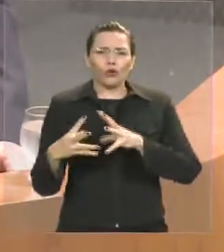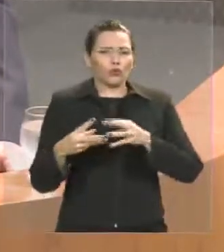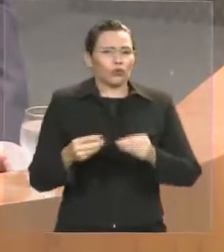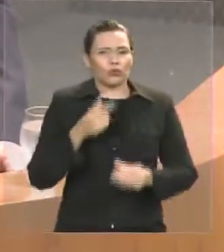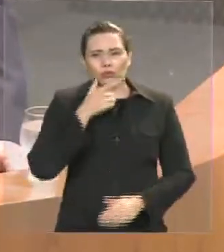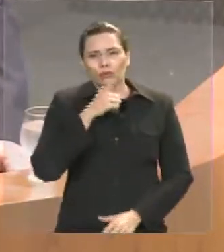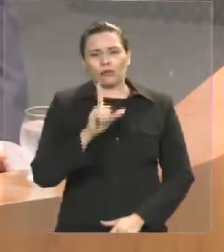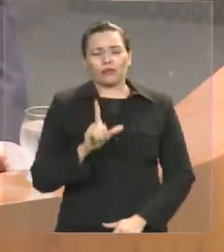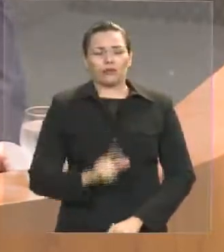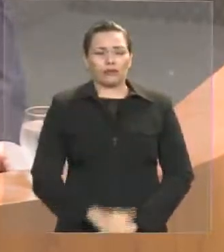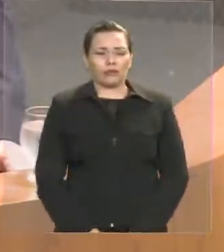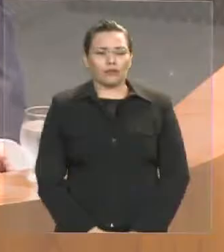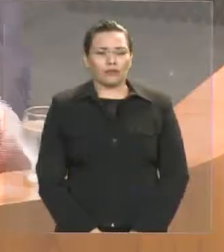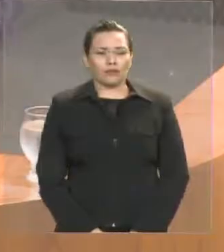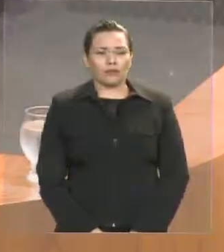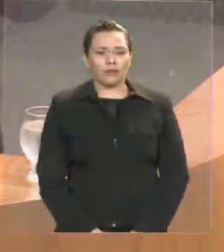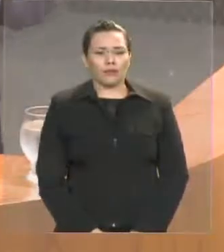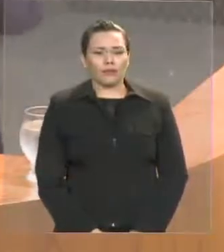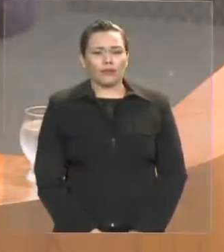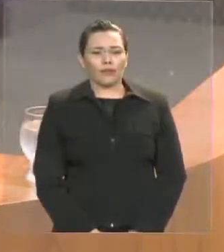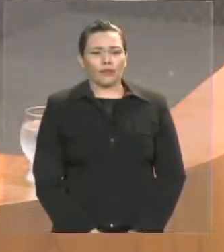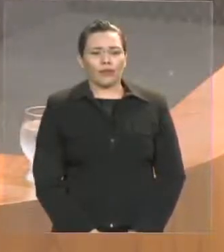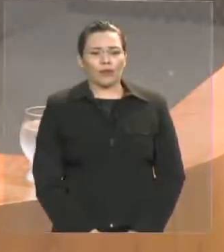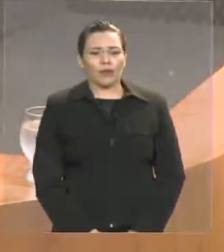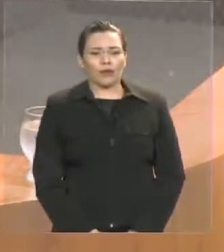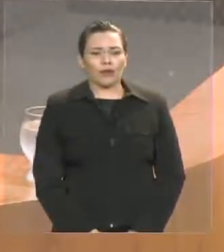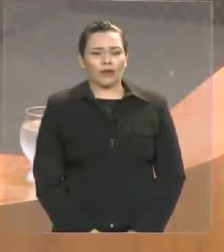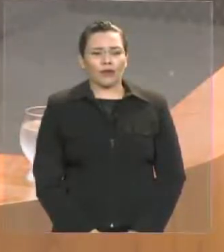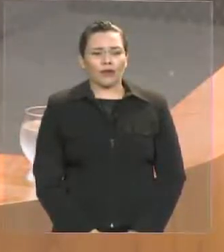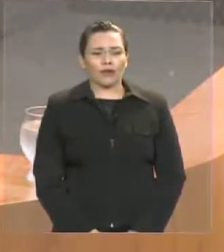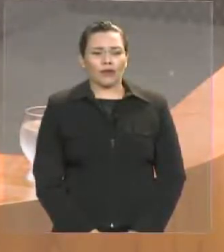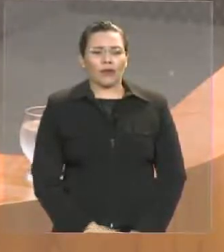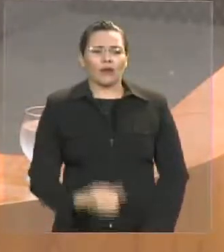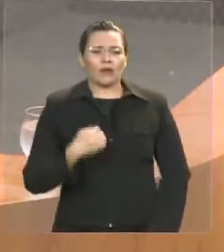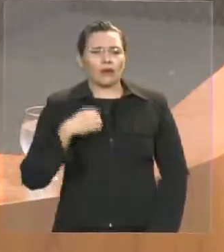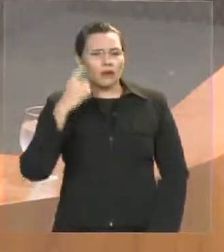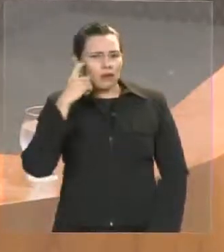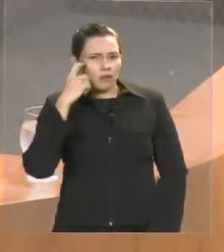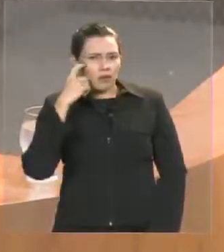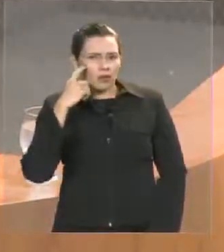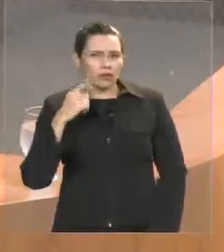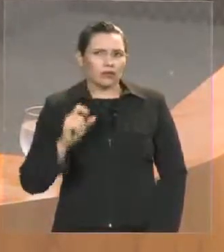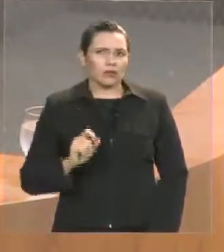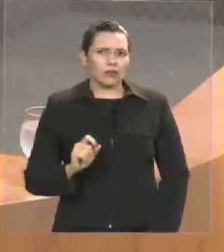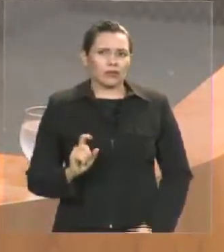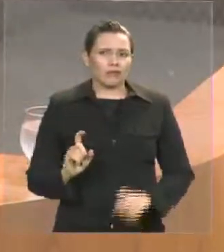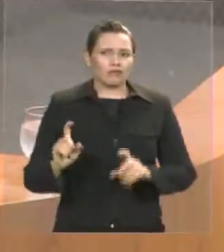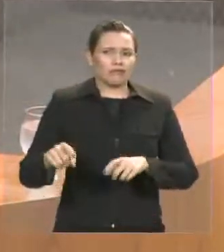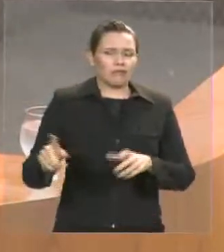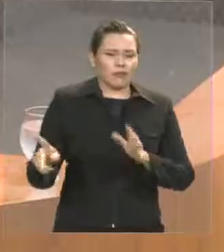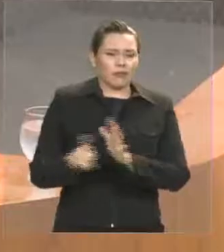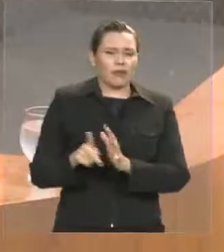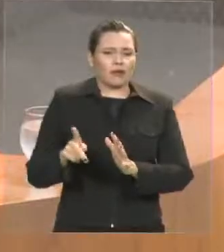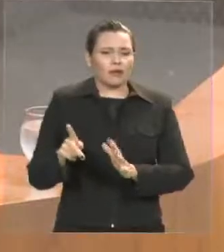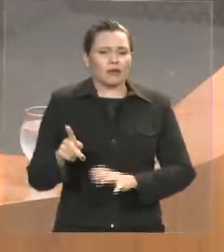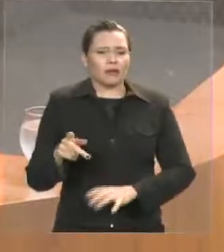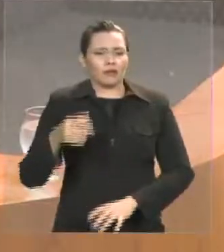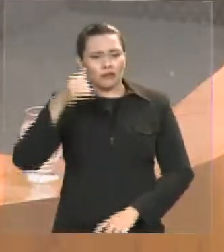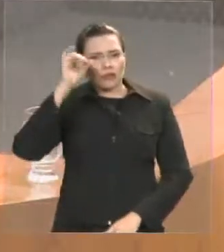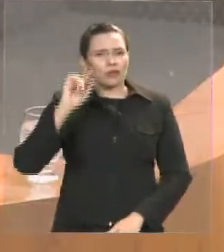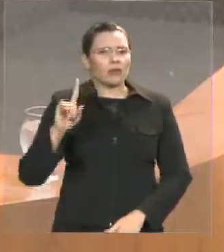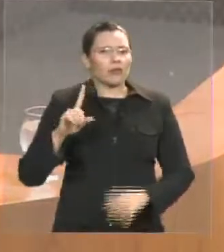amigo em comum nosso de almoço que está influenciando com esse negócio de produção desses bois. Não é bem assim, não.